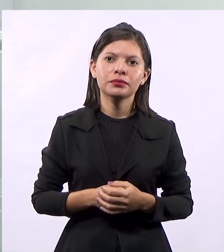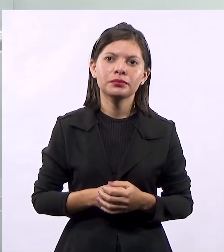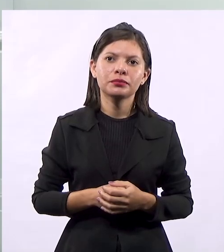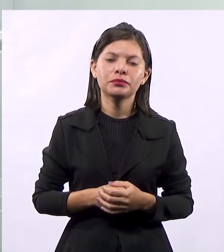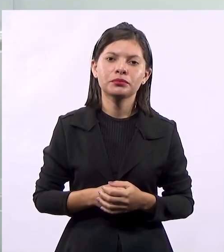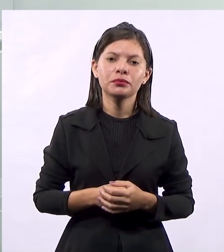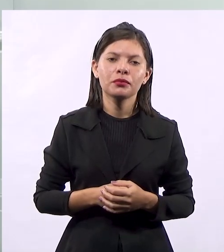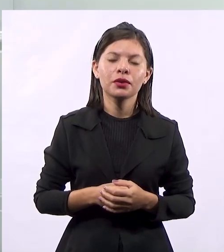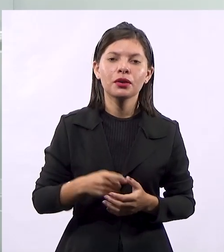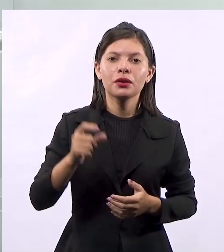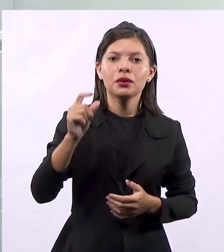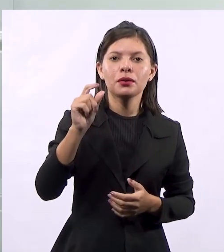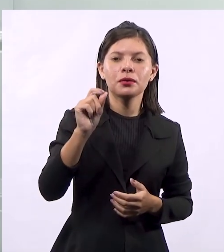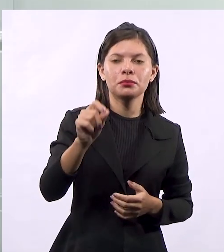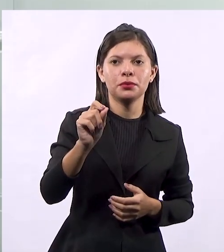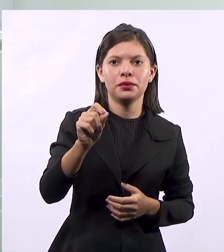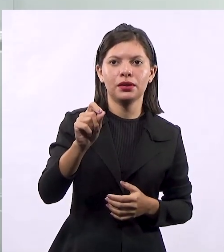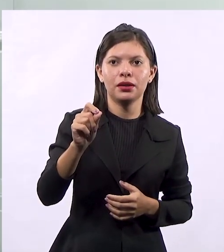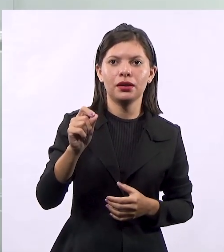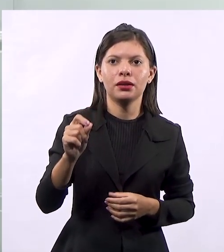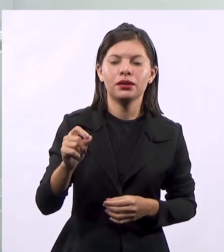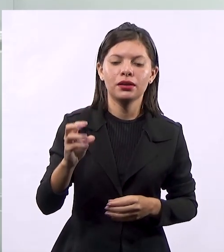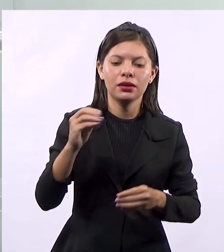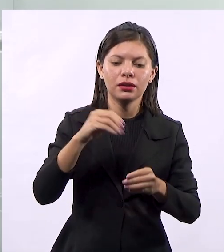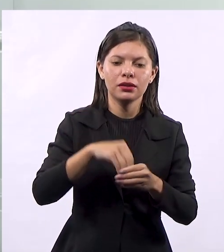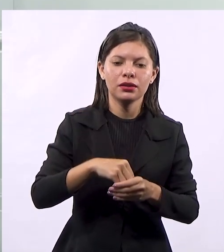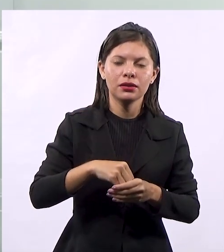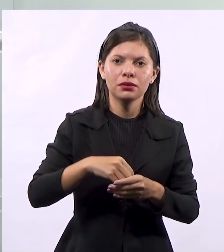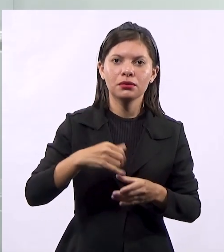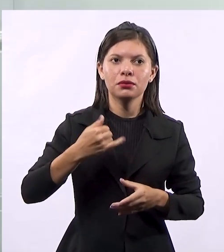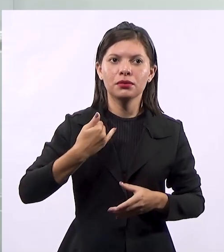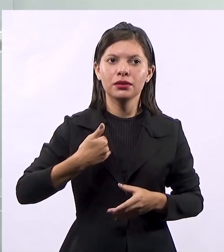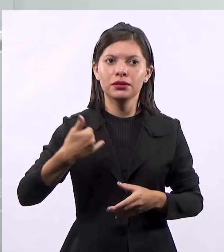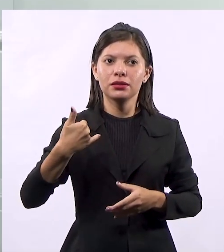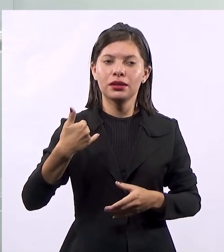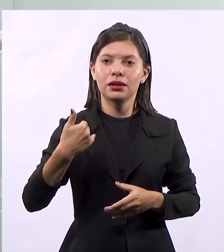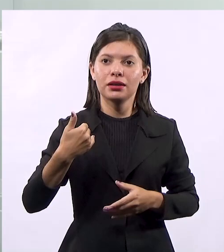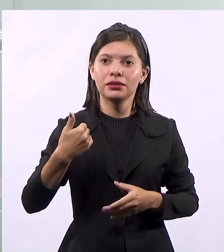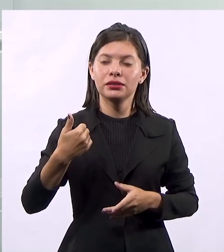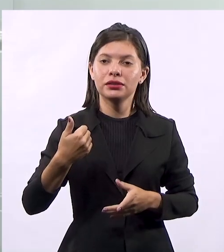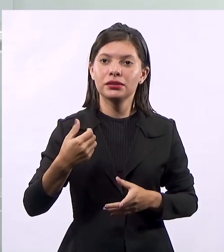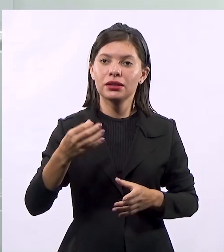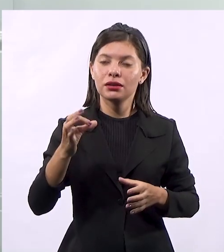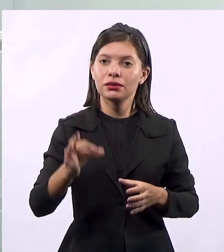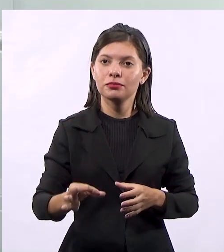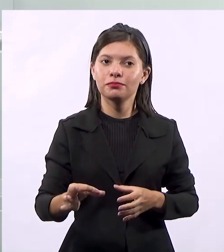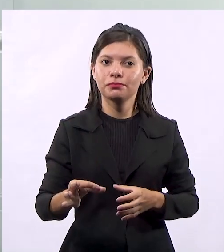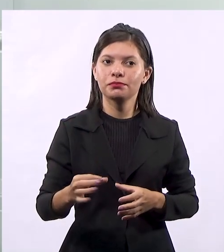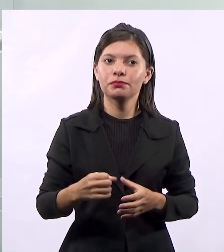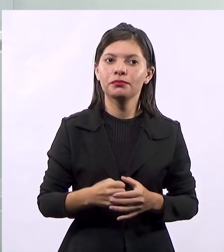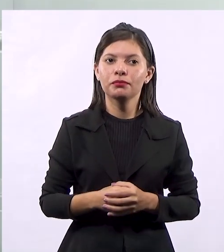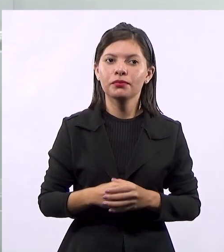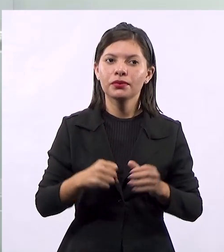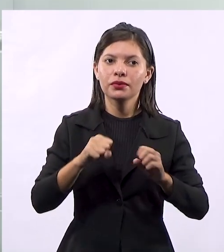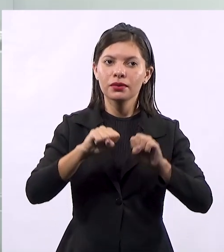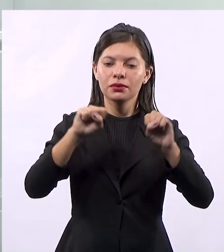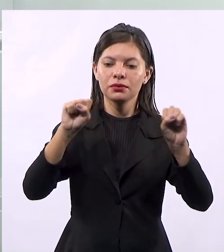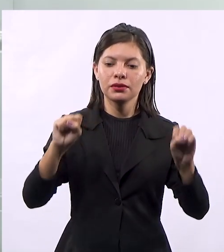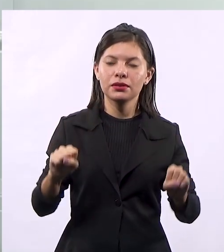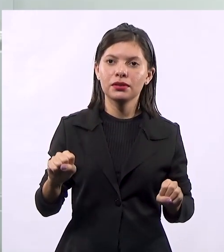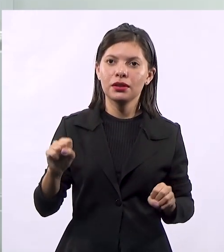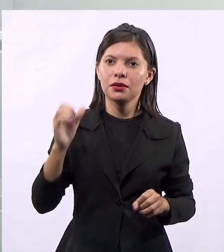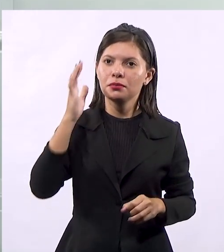ensino regular ele é oferecido e garantido dentro das idades parametrais, digamos assim,